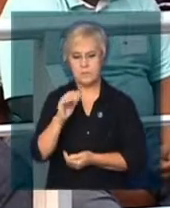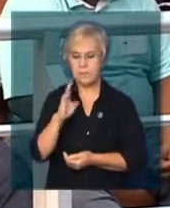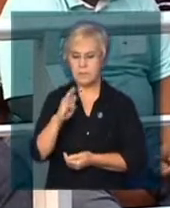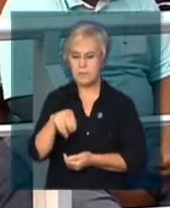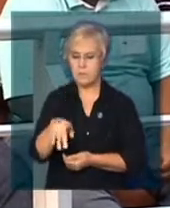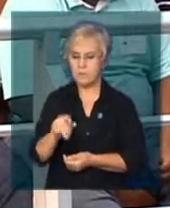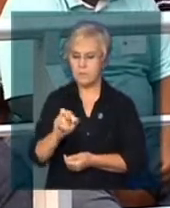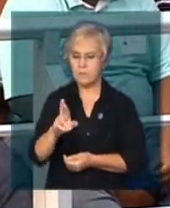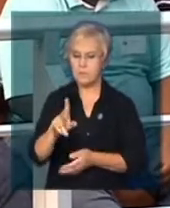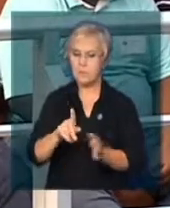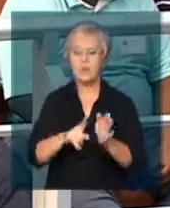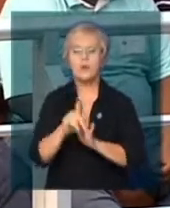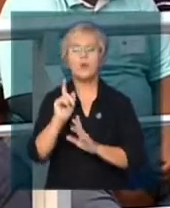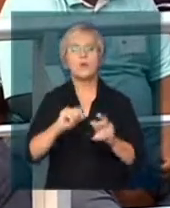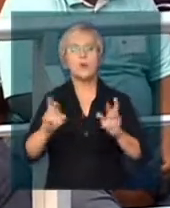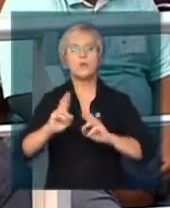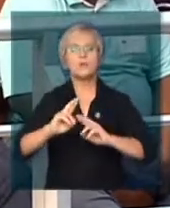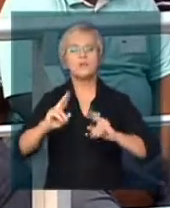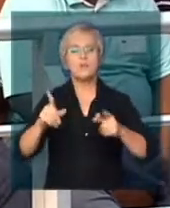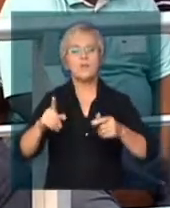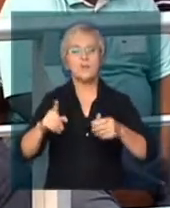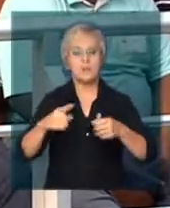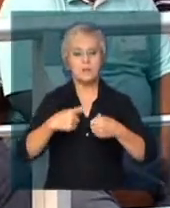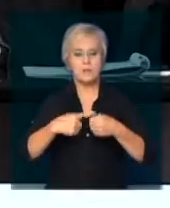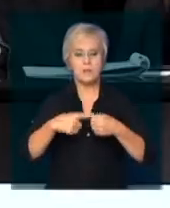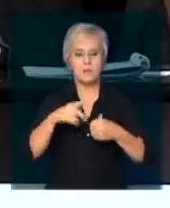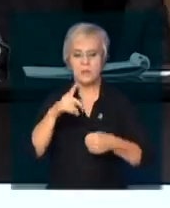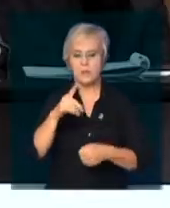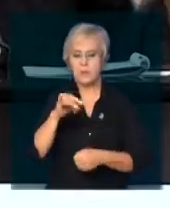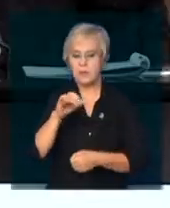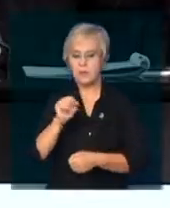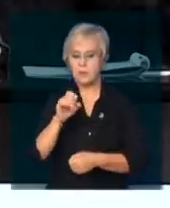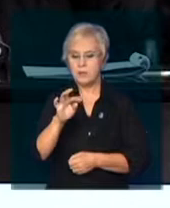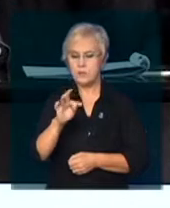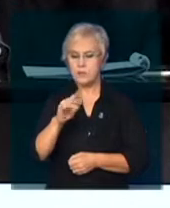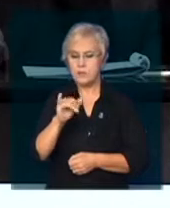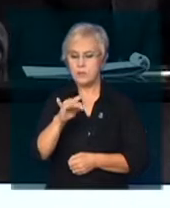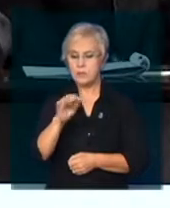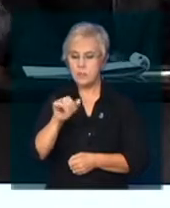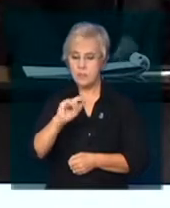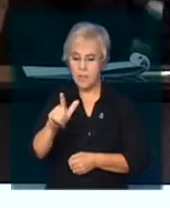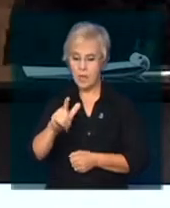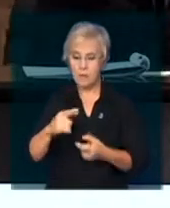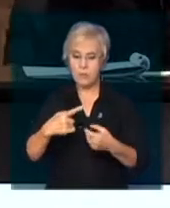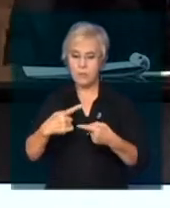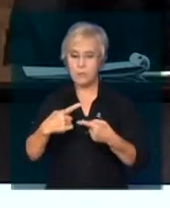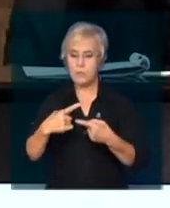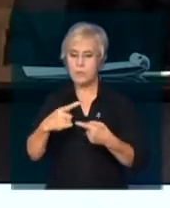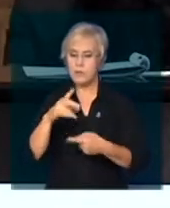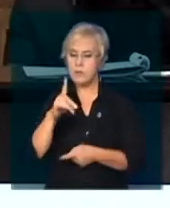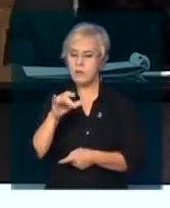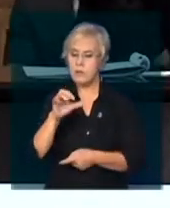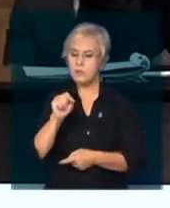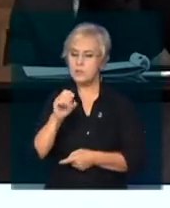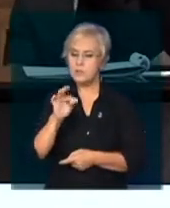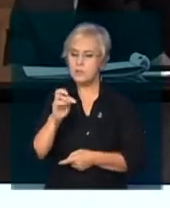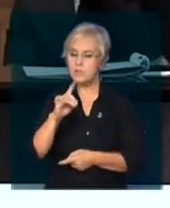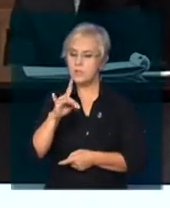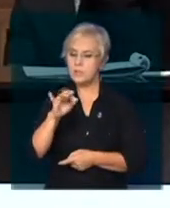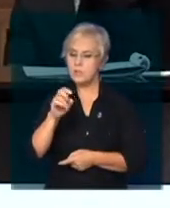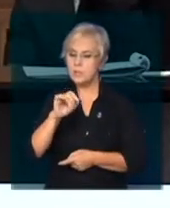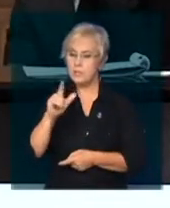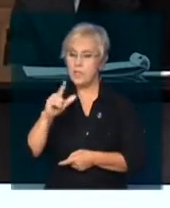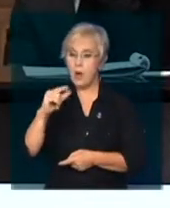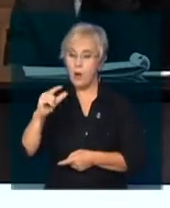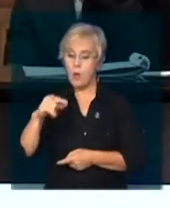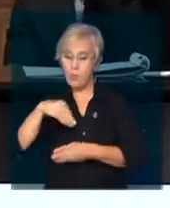a diferença do sistema distrital, sistema distrital misto e, finalmente, o distritão? O distrital, ele pressupõe a